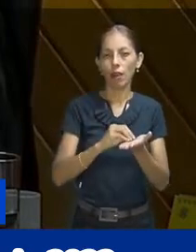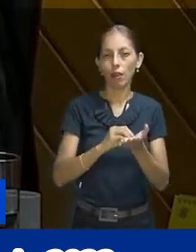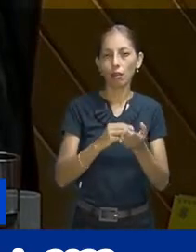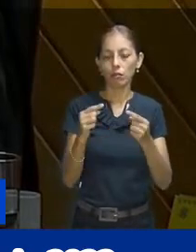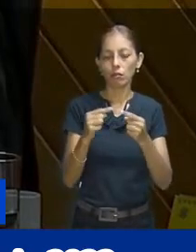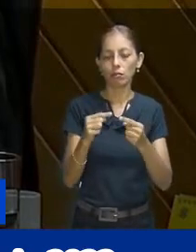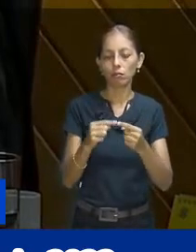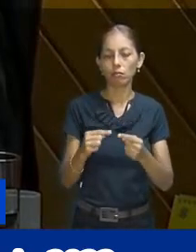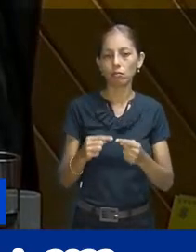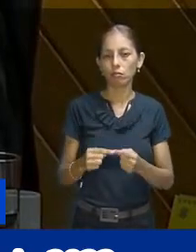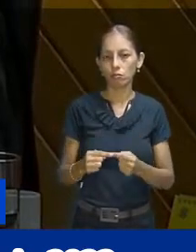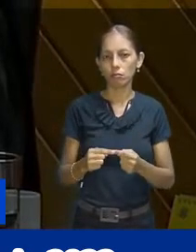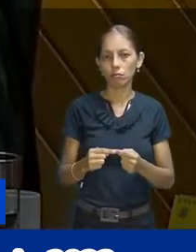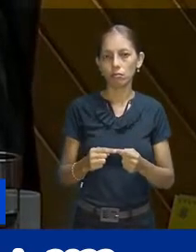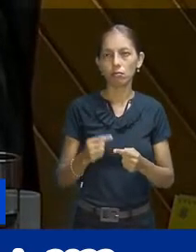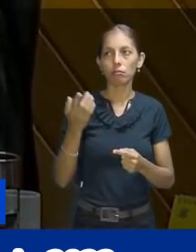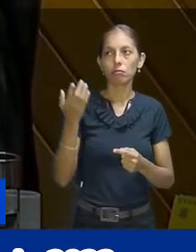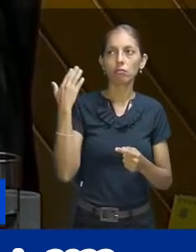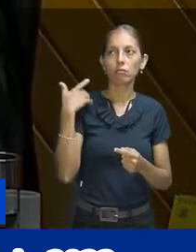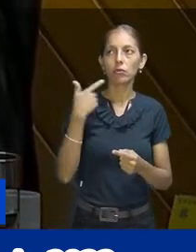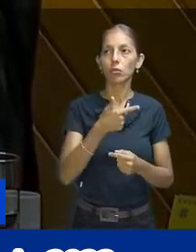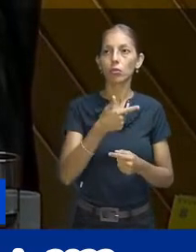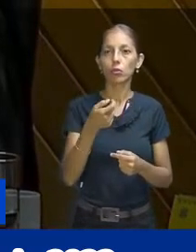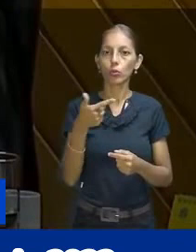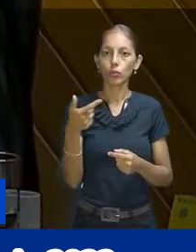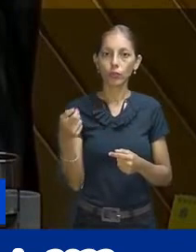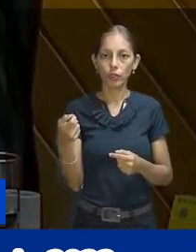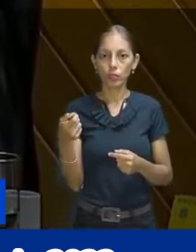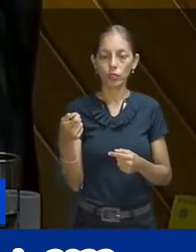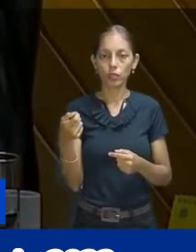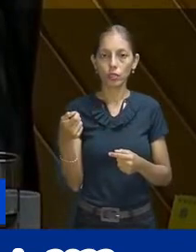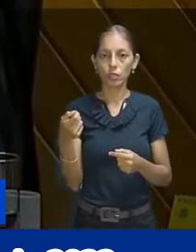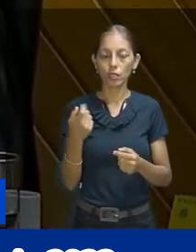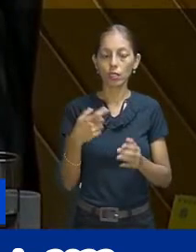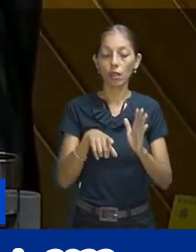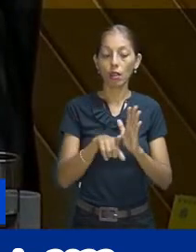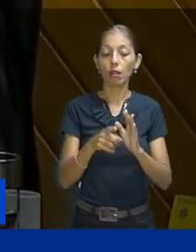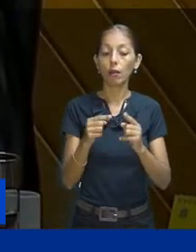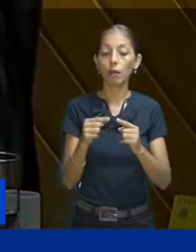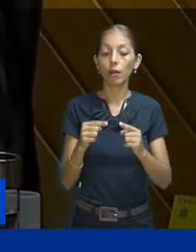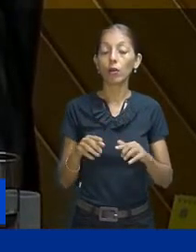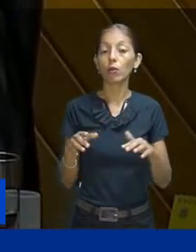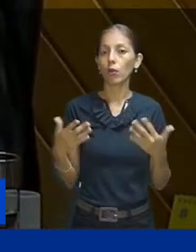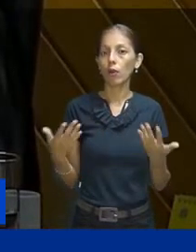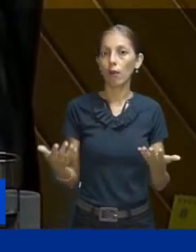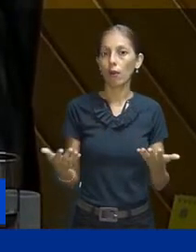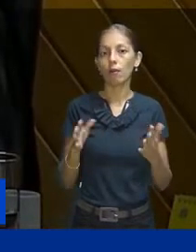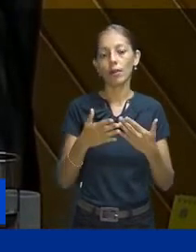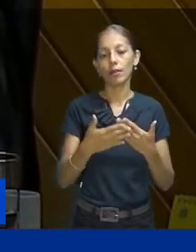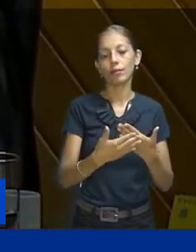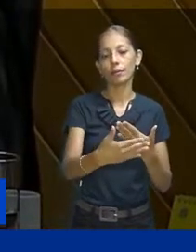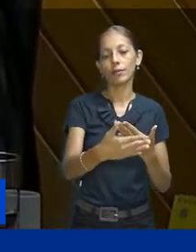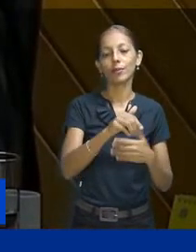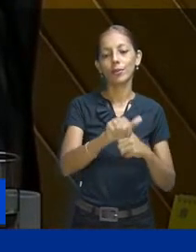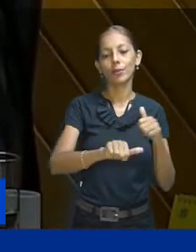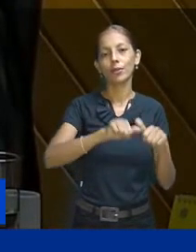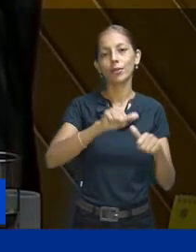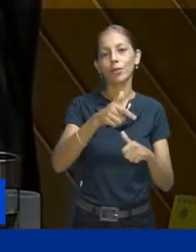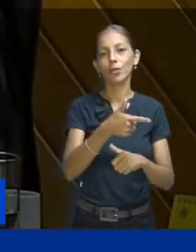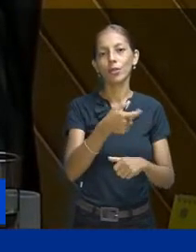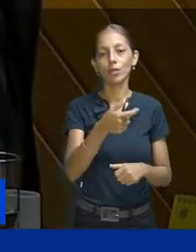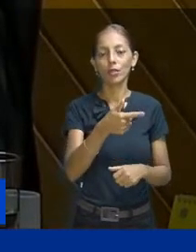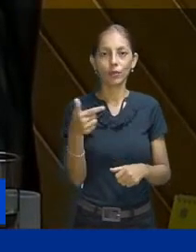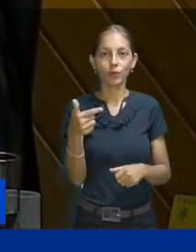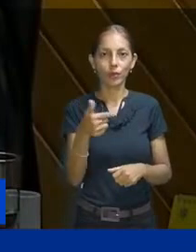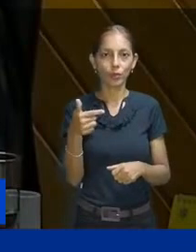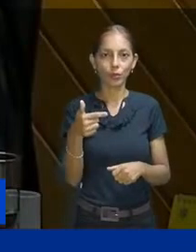2020, sendo que essa tese, então, passou a vigorar para as eleições de 2022, que é as contas objeto